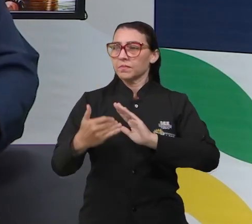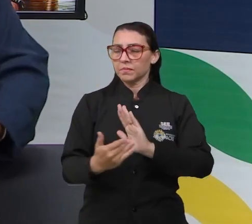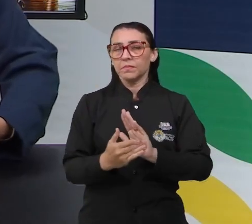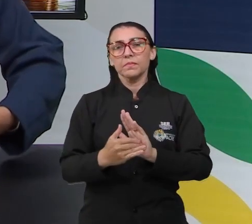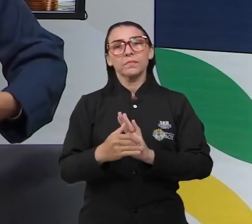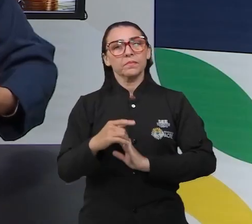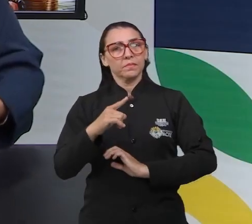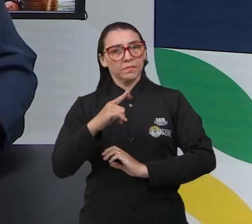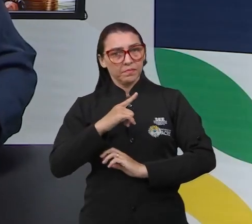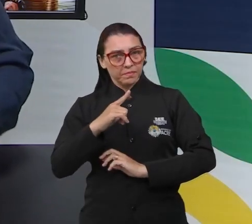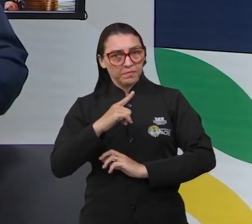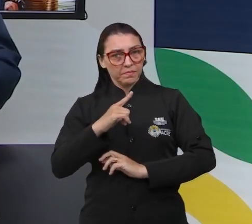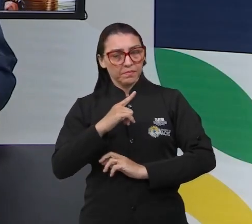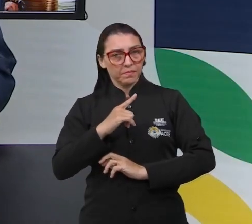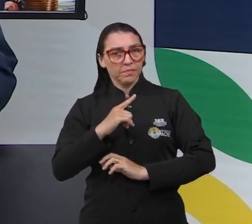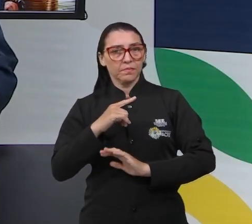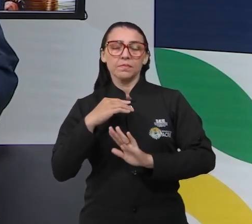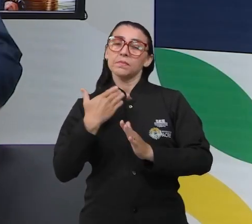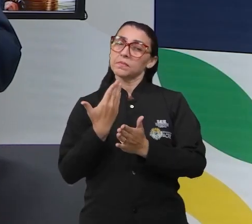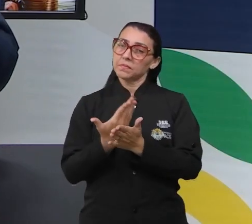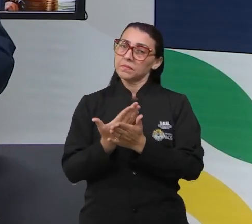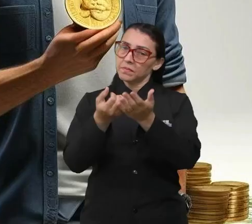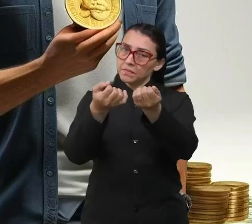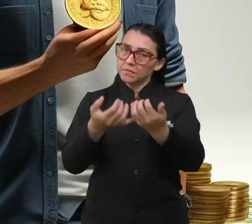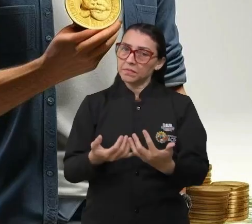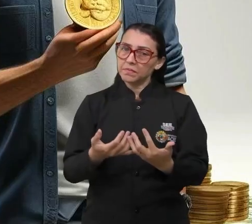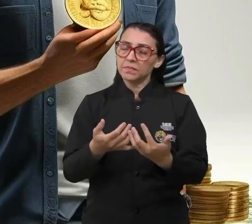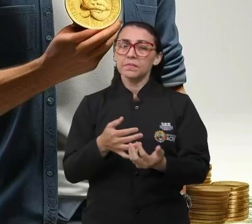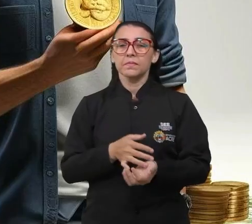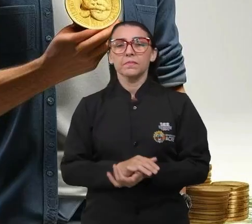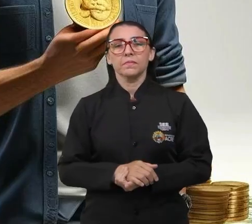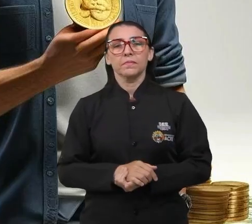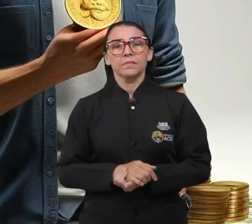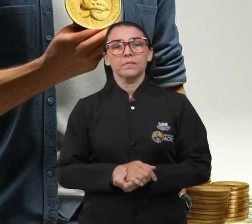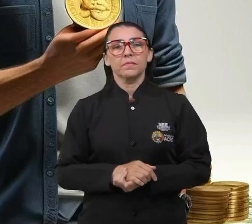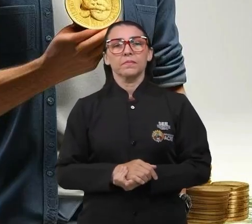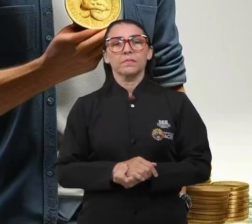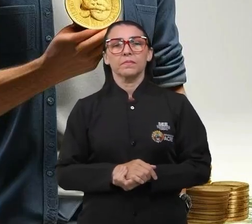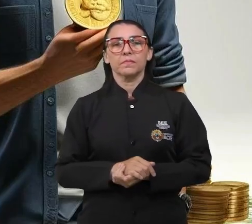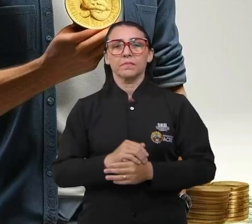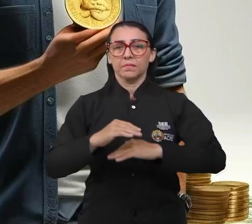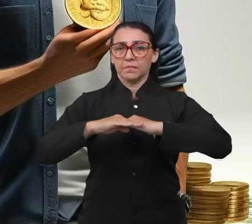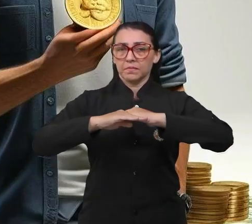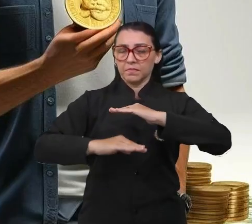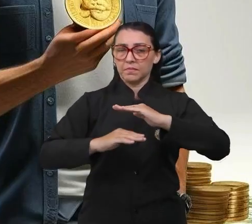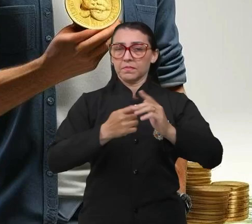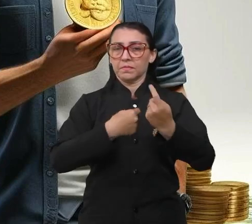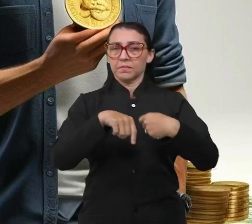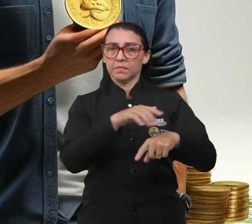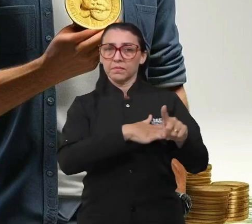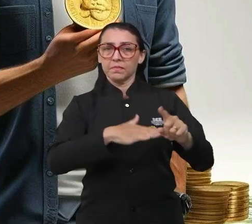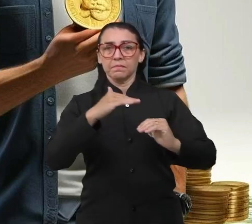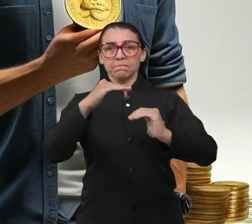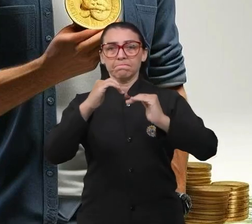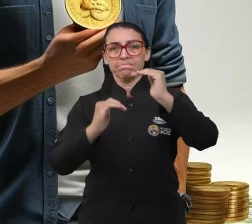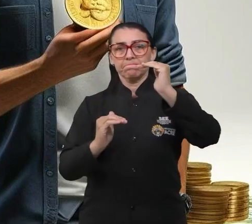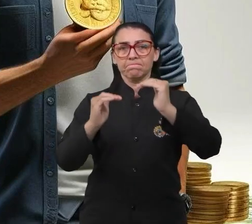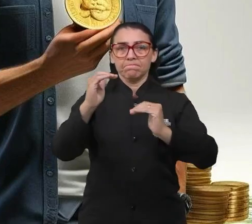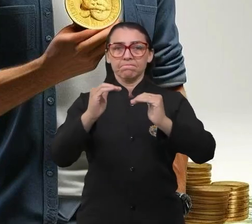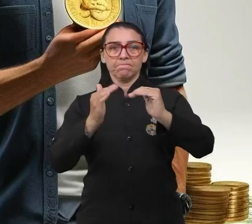a gente vem decorrendo aqui ao longo da aula. Ou seja, a desigualdade socioeconômica, ela é